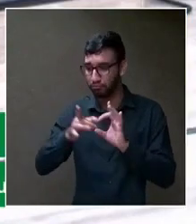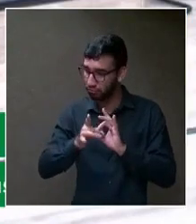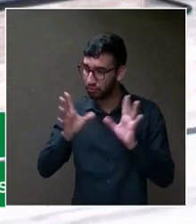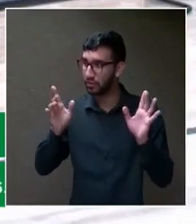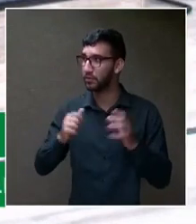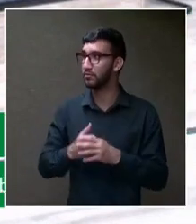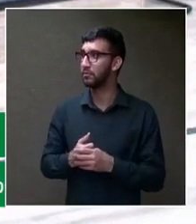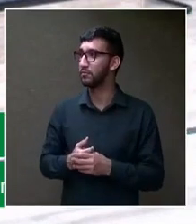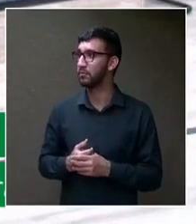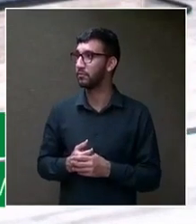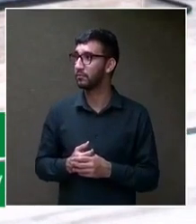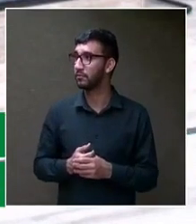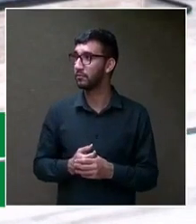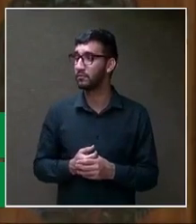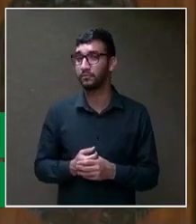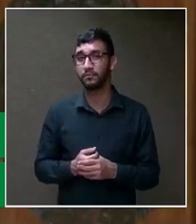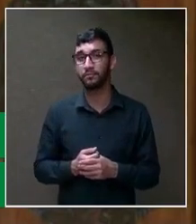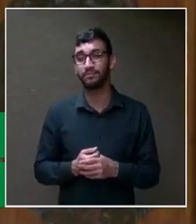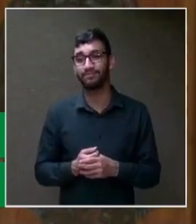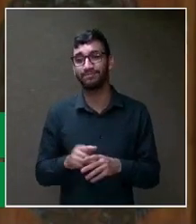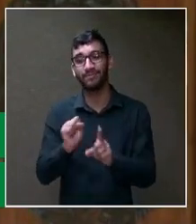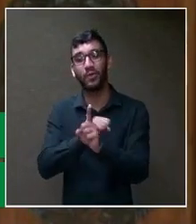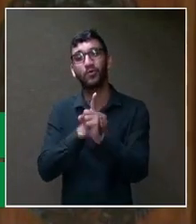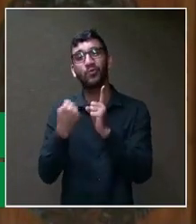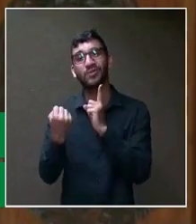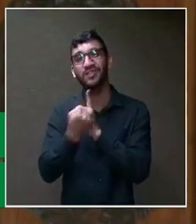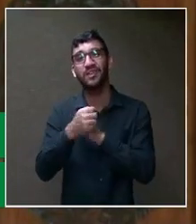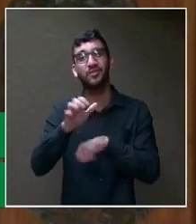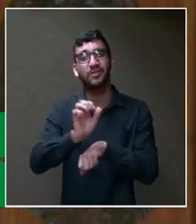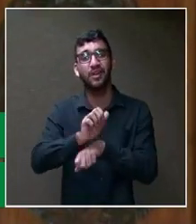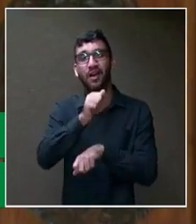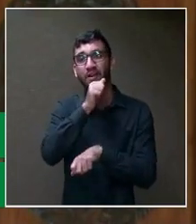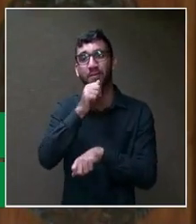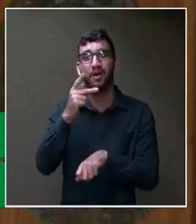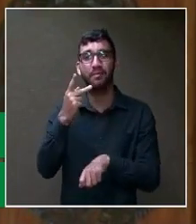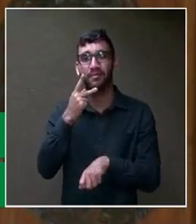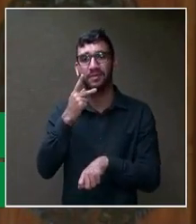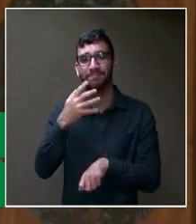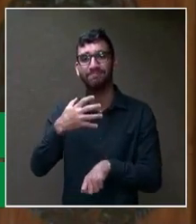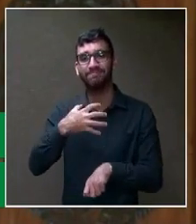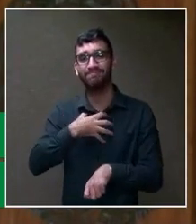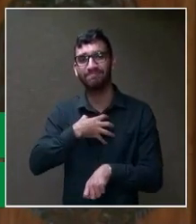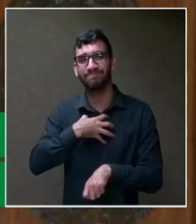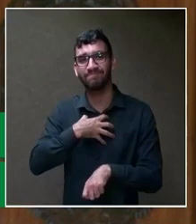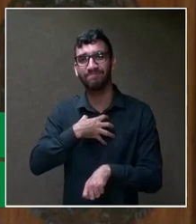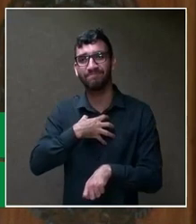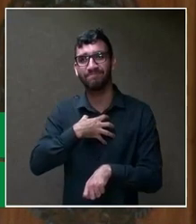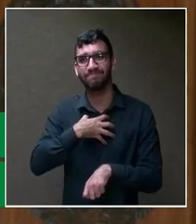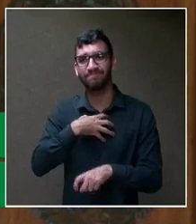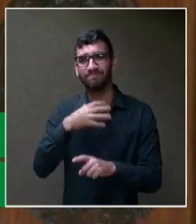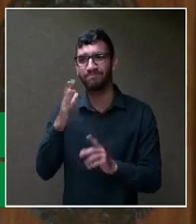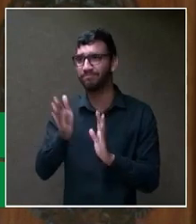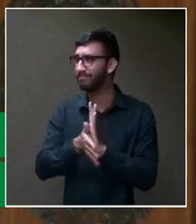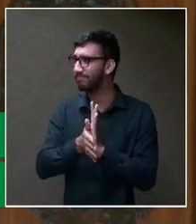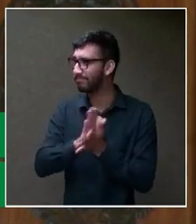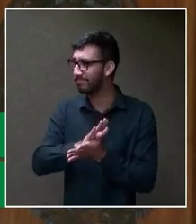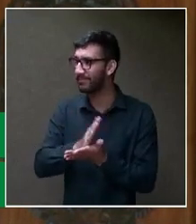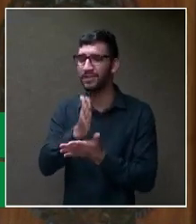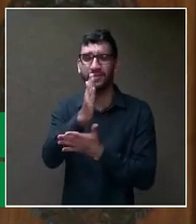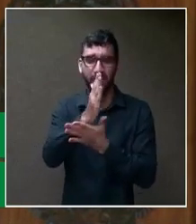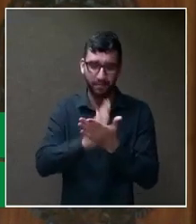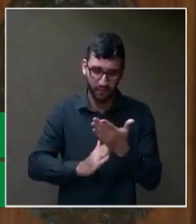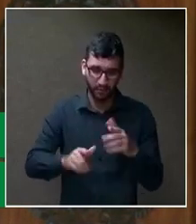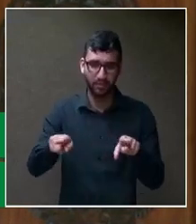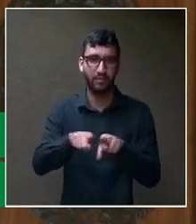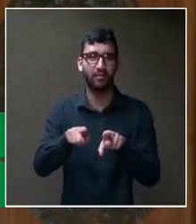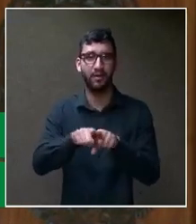vontade. A sociedade do estado do Amapá ficou muito abalada com esse assassinato? Eu indefiro, doutor.